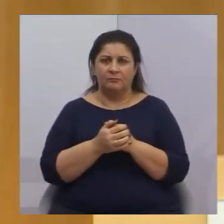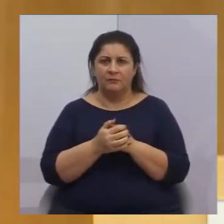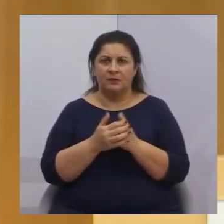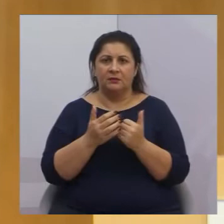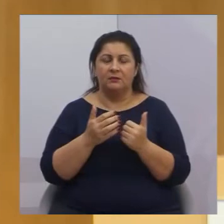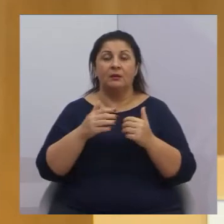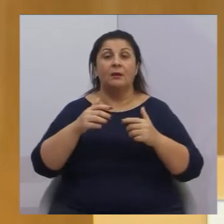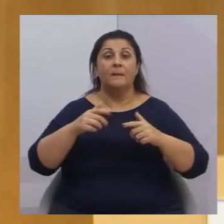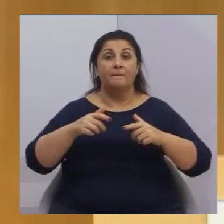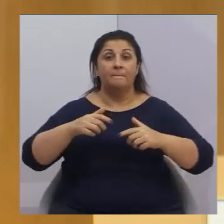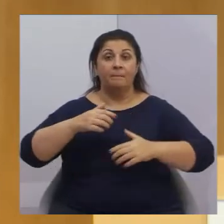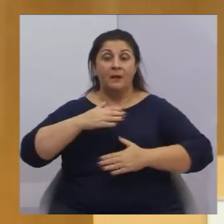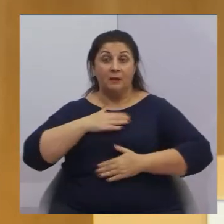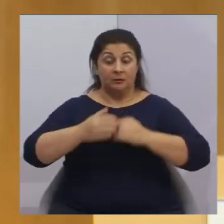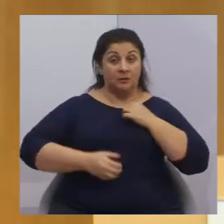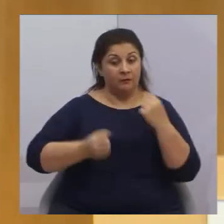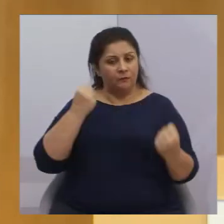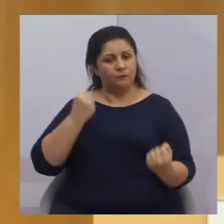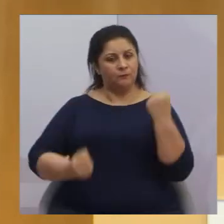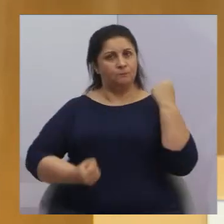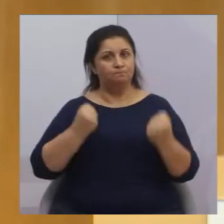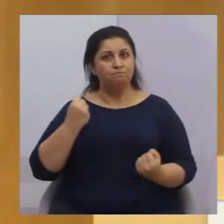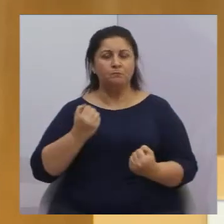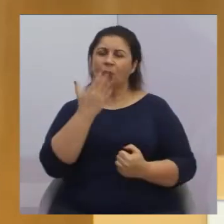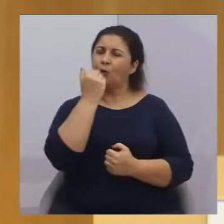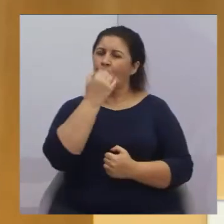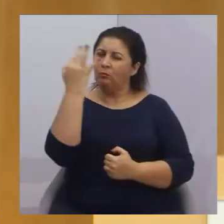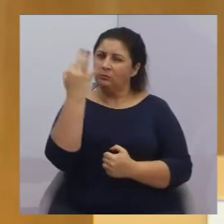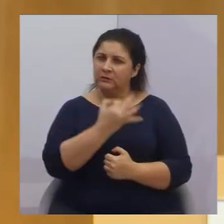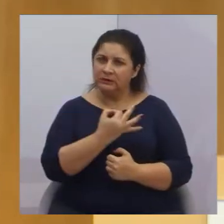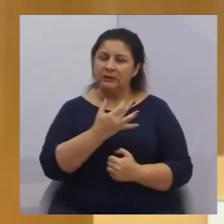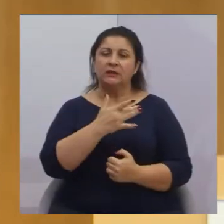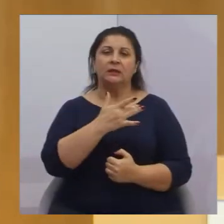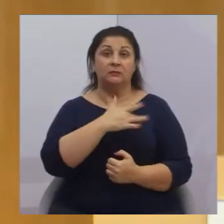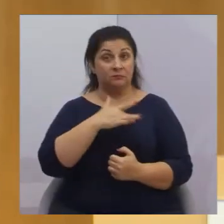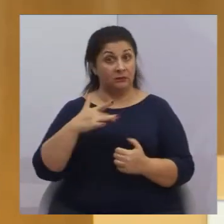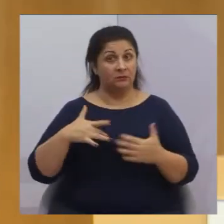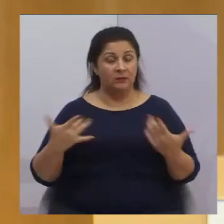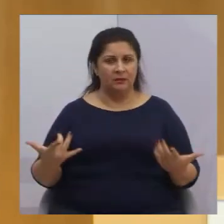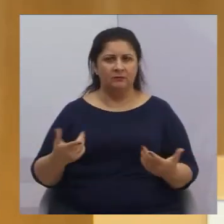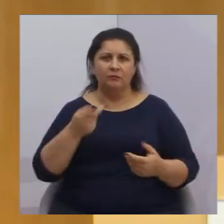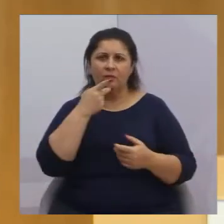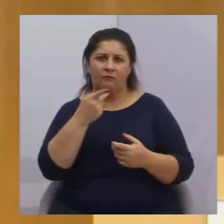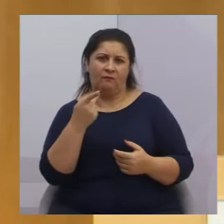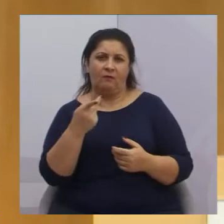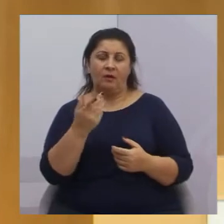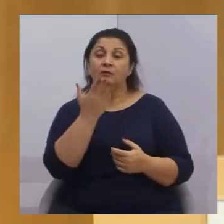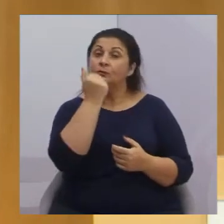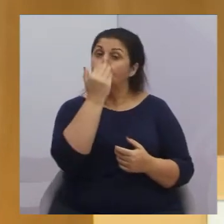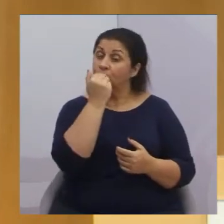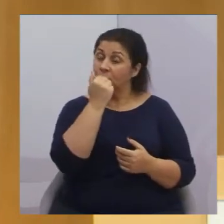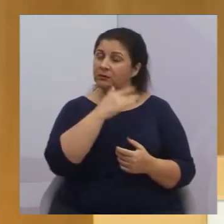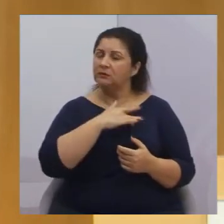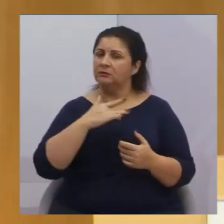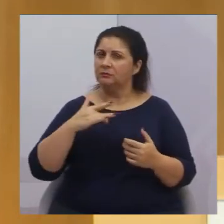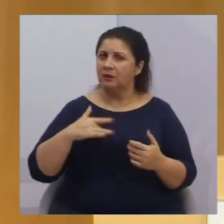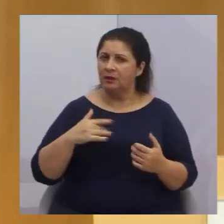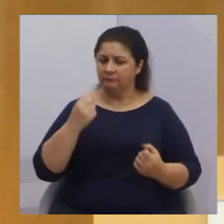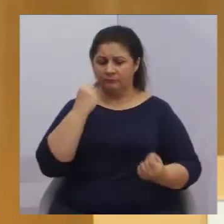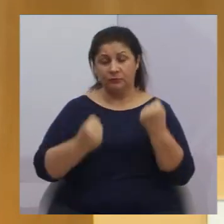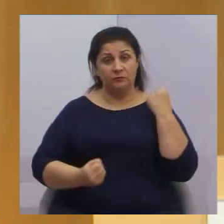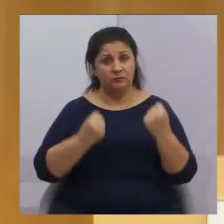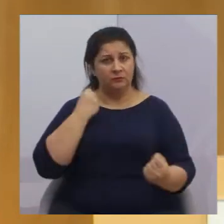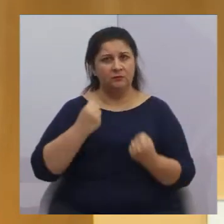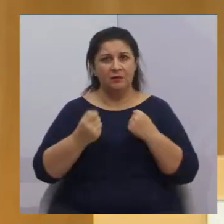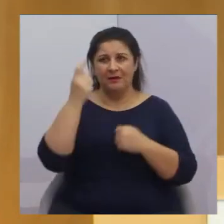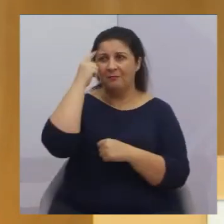Atividade física, uma alimentação adequada, né? Quando a gente fala de alimentação adequada, atividade física, as